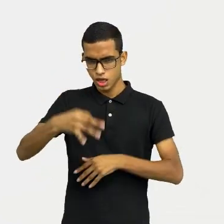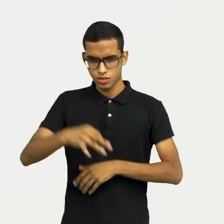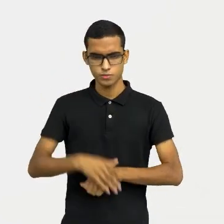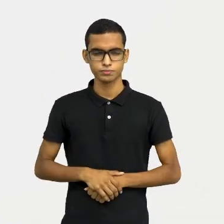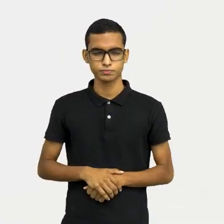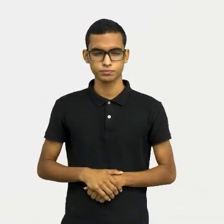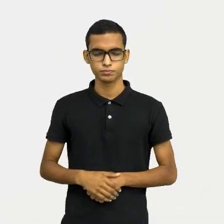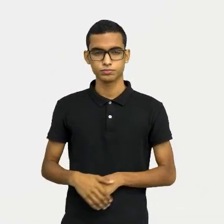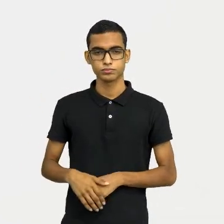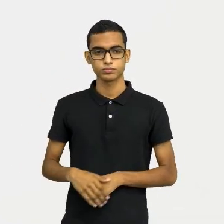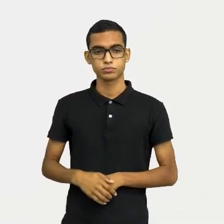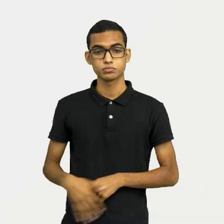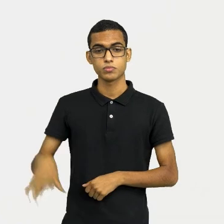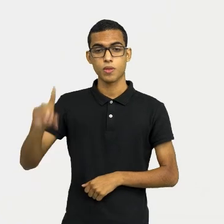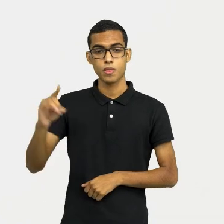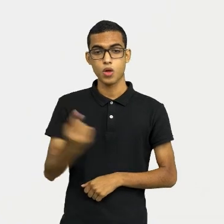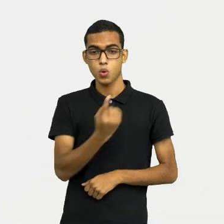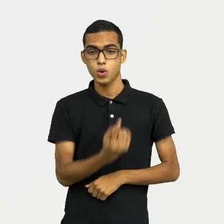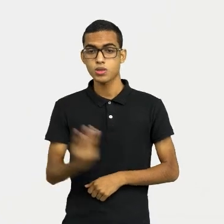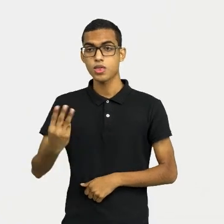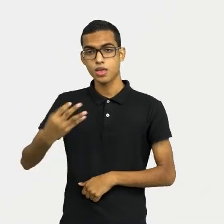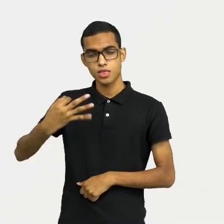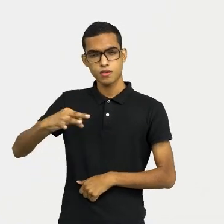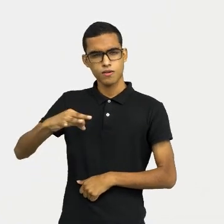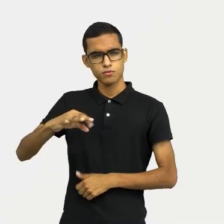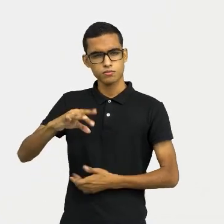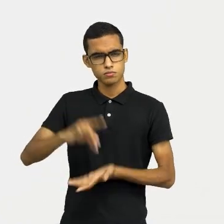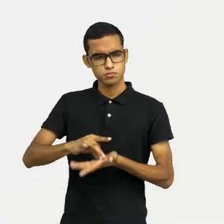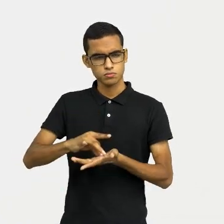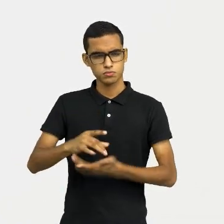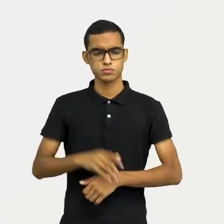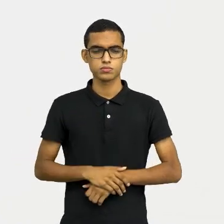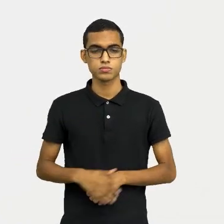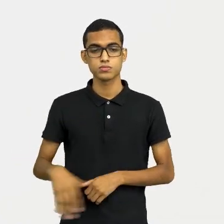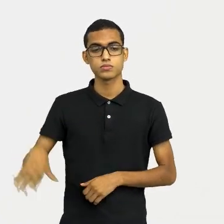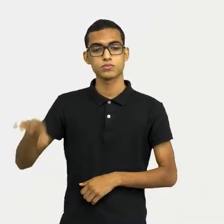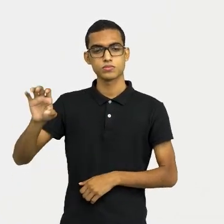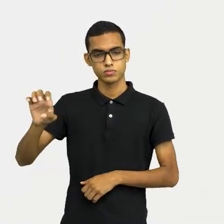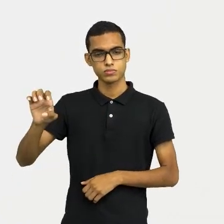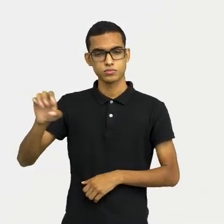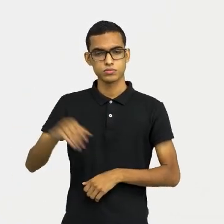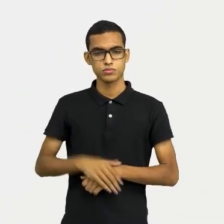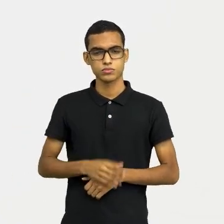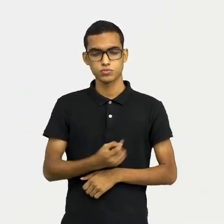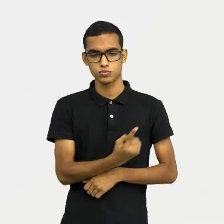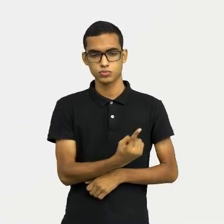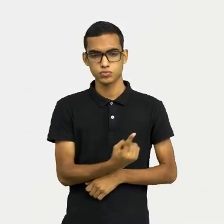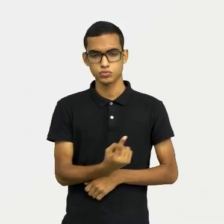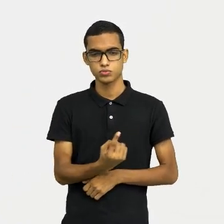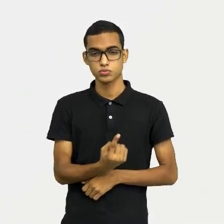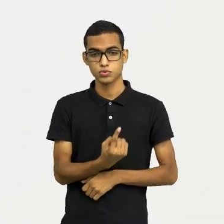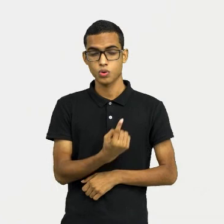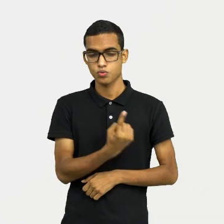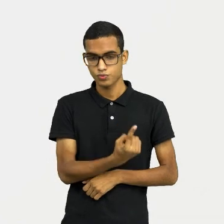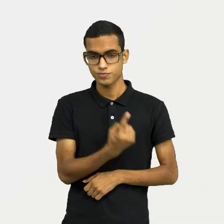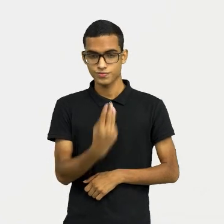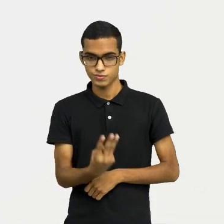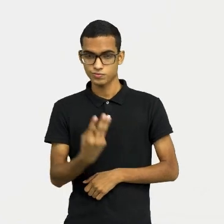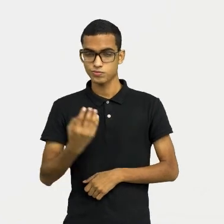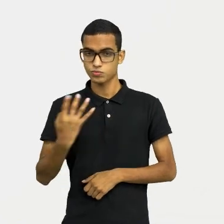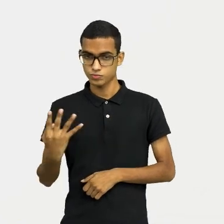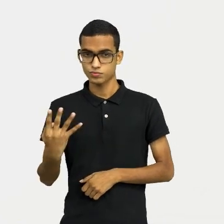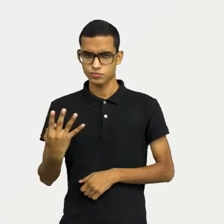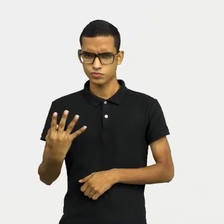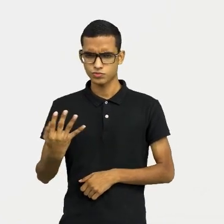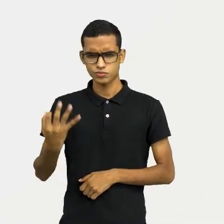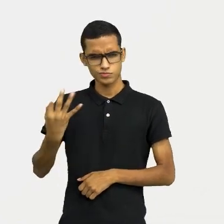o item 1 e 3 são verdadeiros e apenas os itens 1, 2 e 4, 1, 3